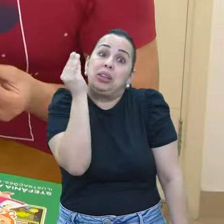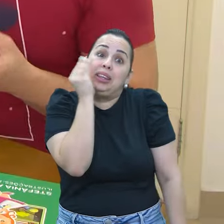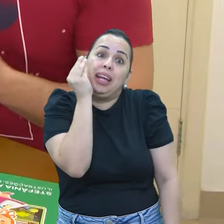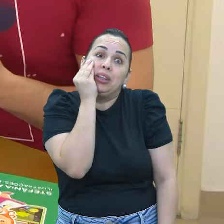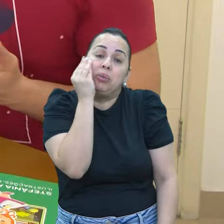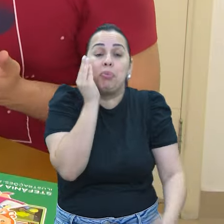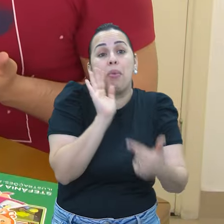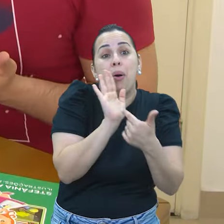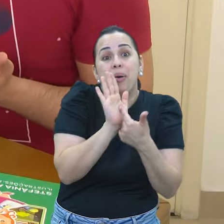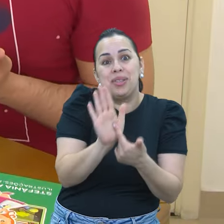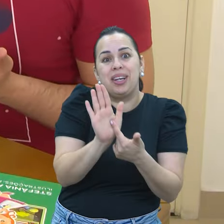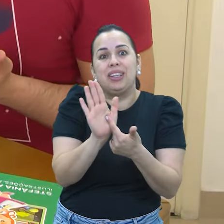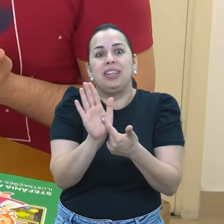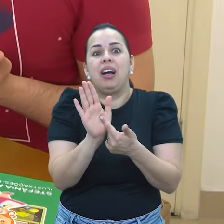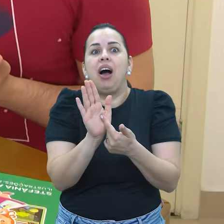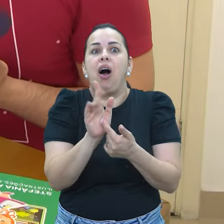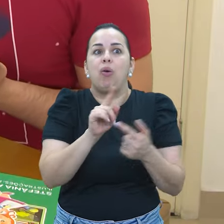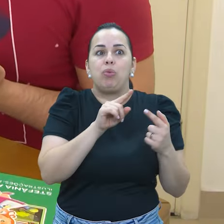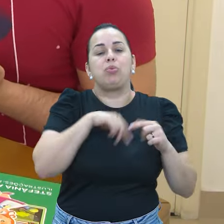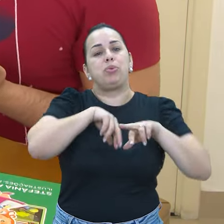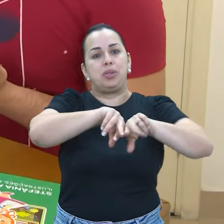dizer, você está colaborando, né?